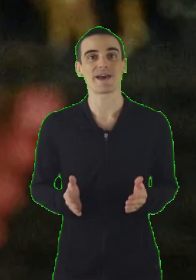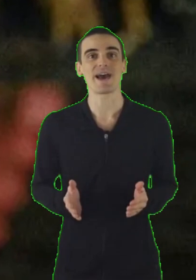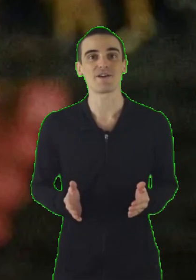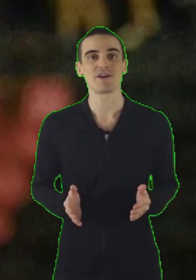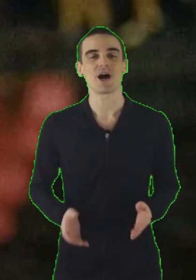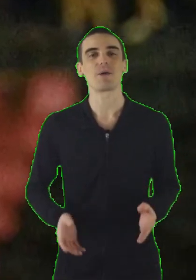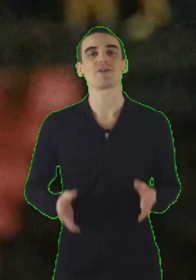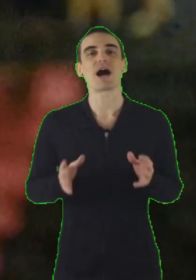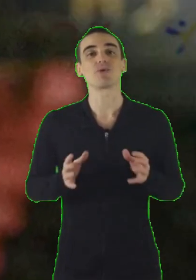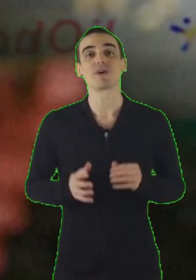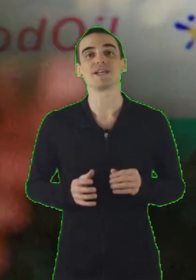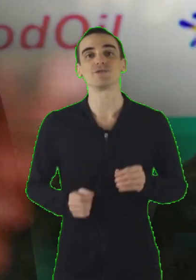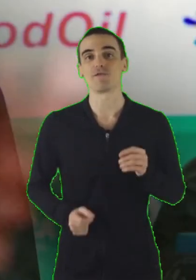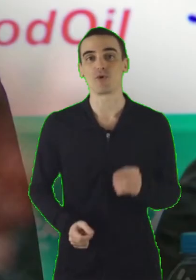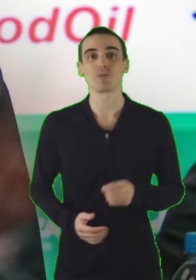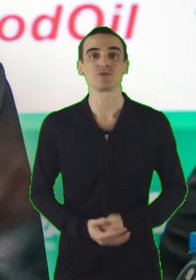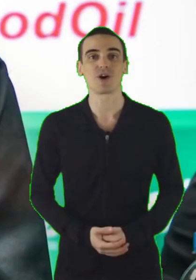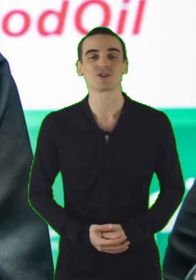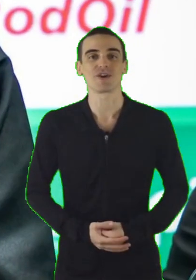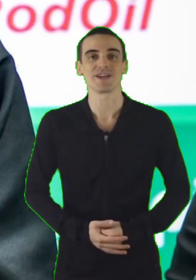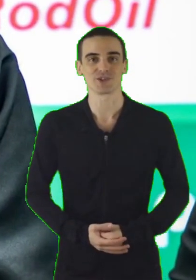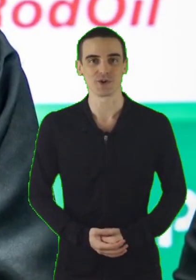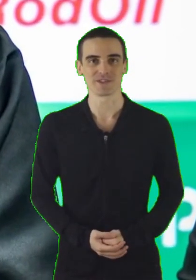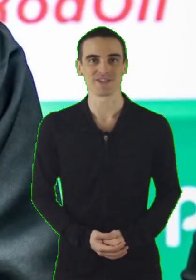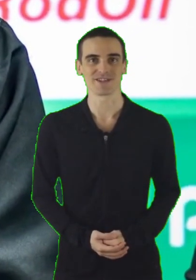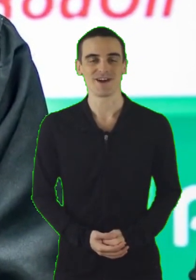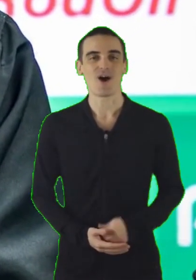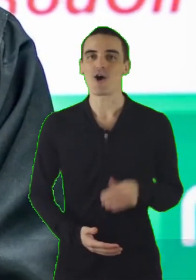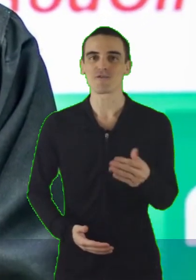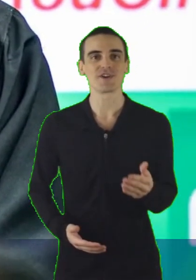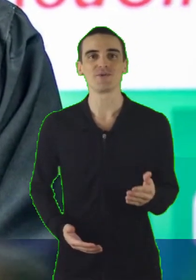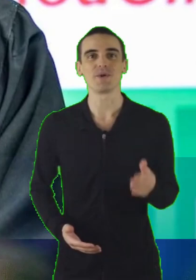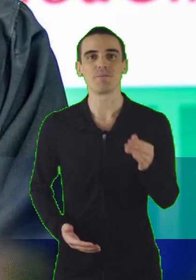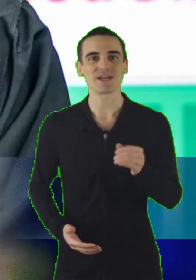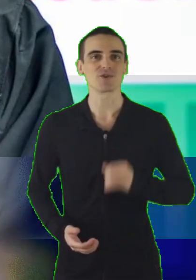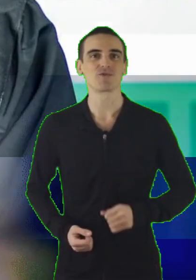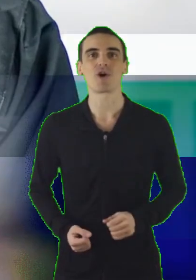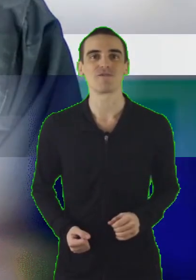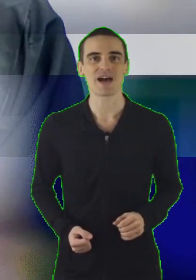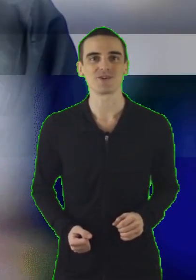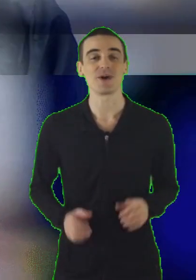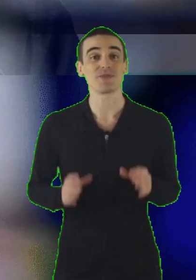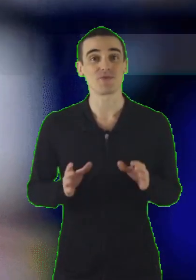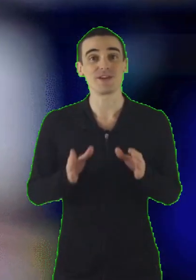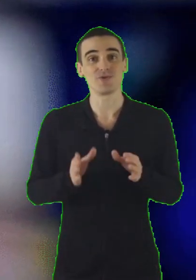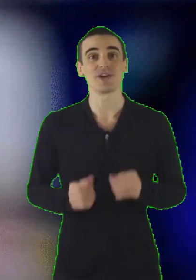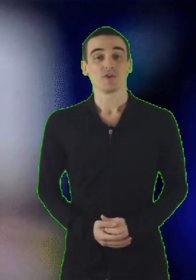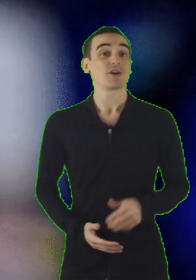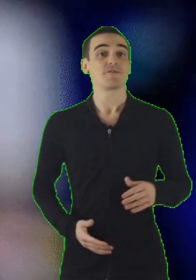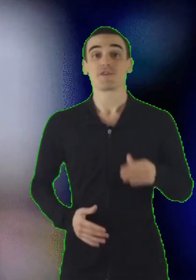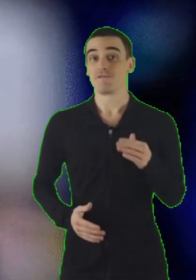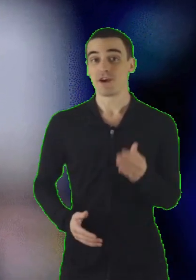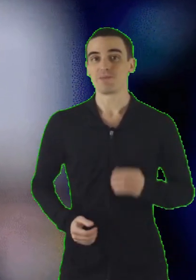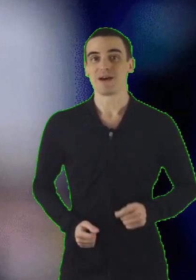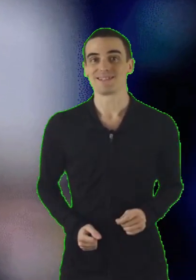vice-campeão paulista com o Água Santa neste ano. Depois, ele foi para o Juventude e liderou um trabalho de retomada na Série B, culminando no acesso